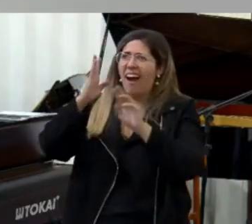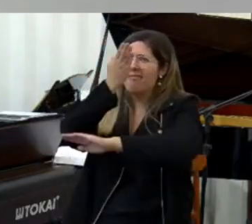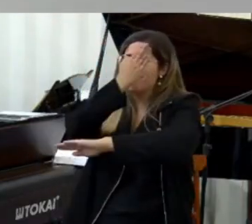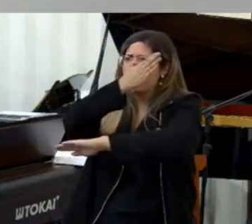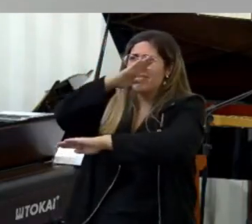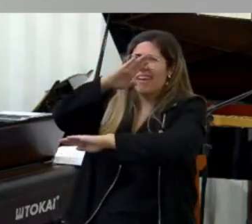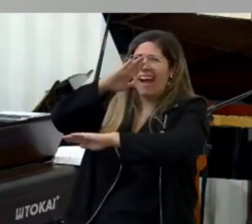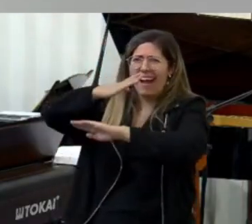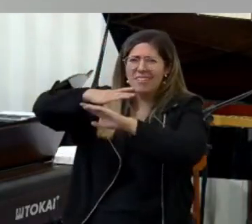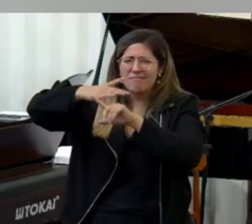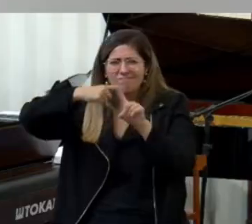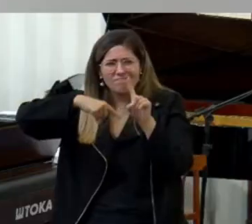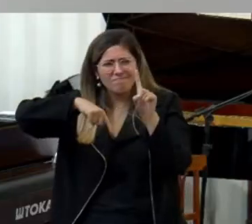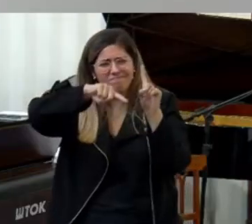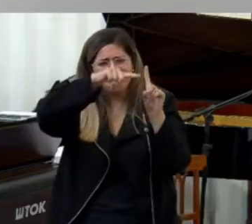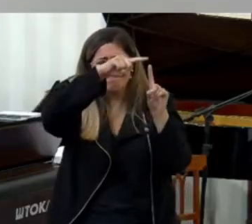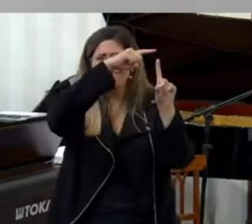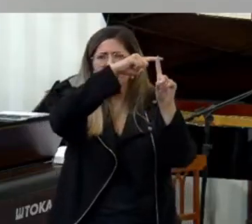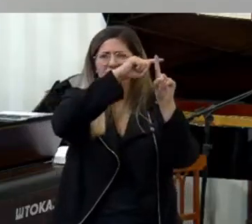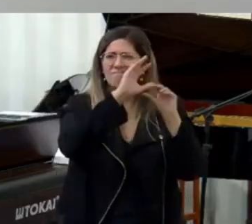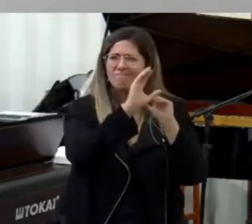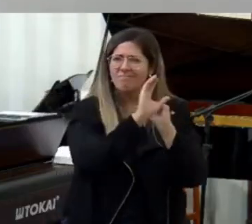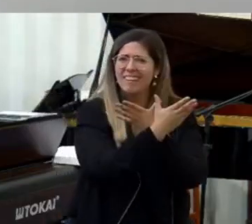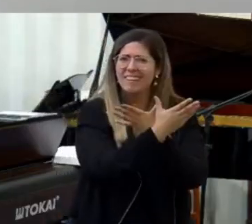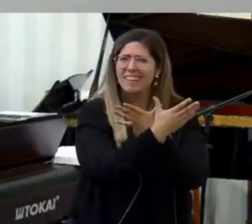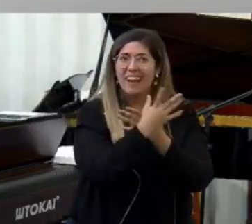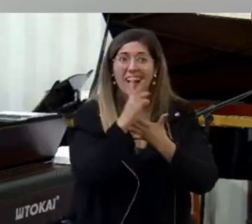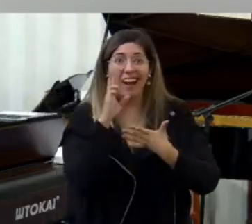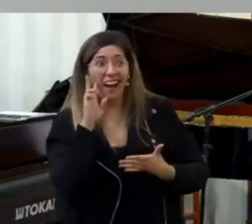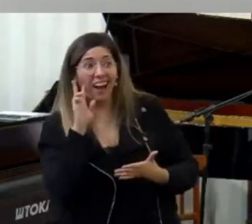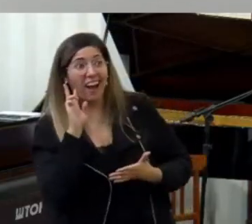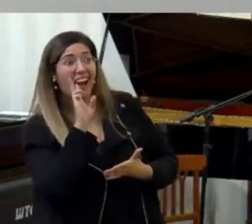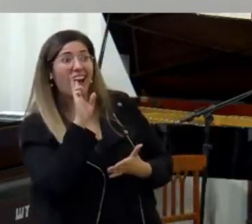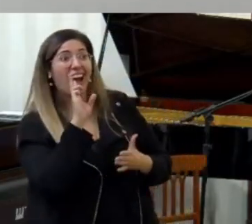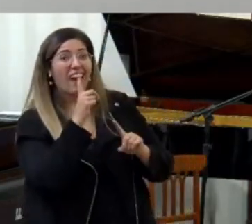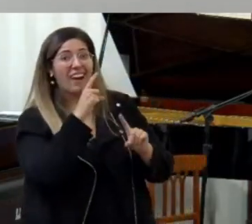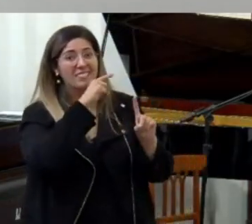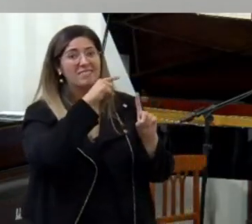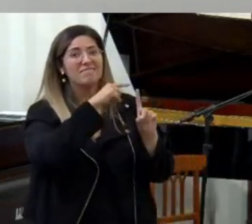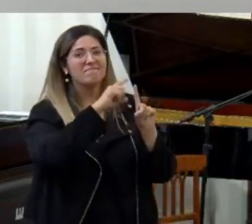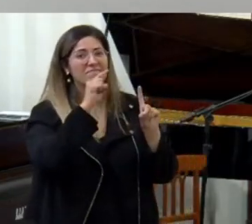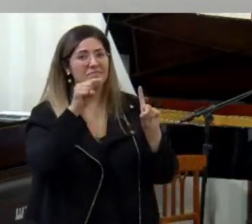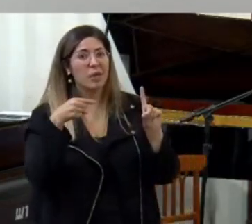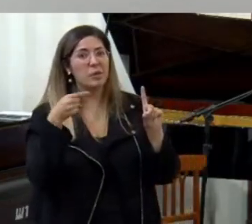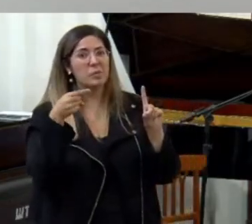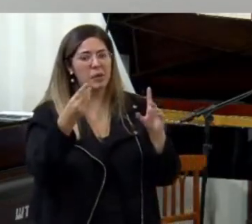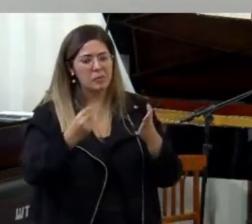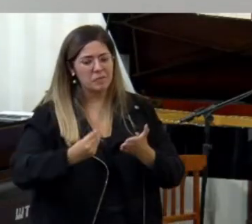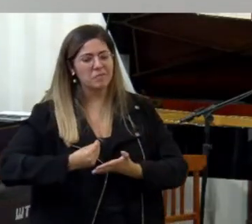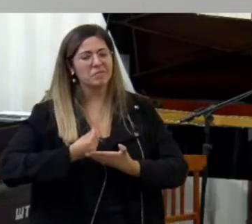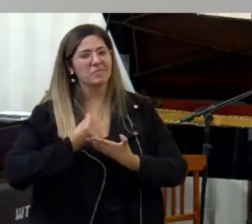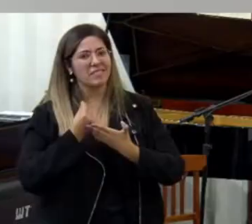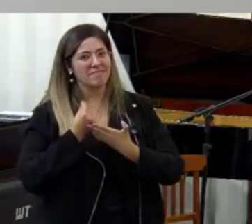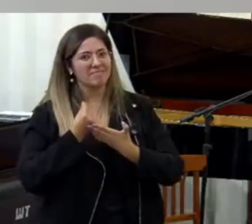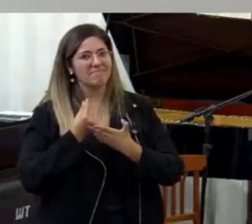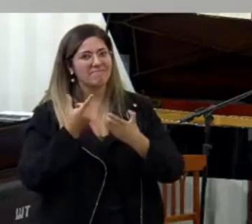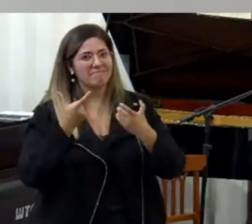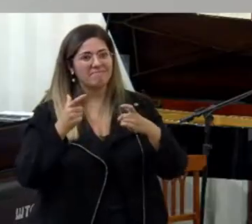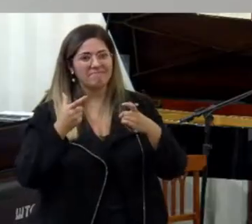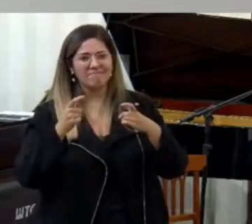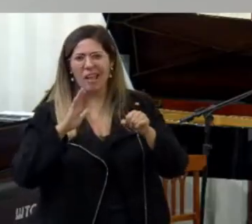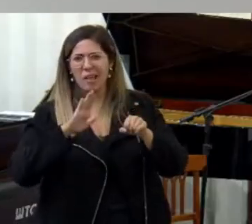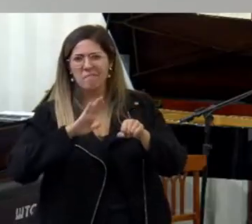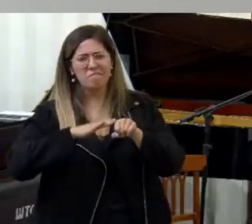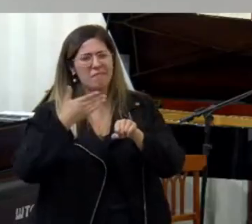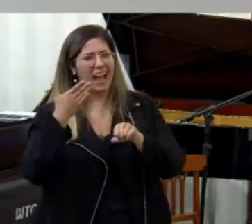montanha, ao verem aquela cruz vazia, pensem que depois da cruz tem uma vida e um lugar ainda mais lindo